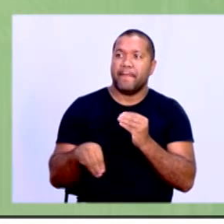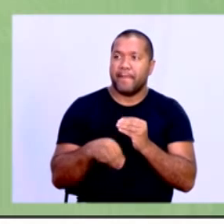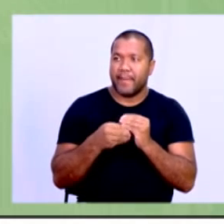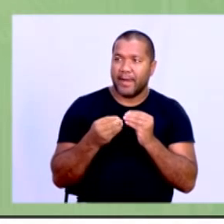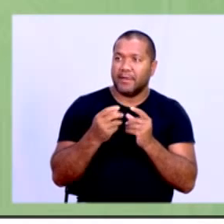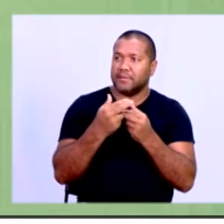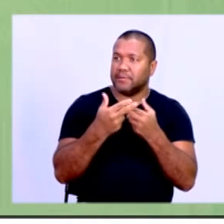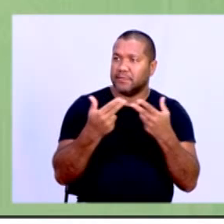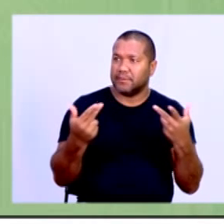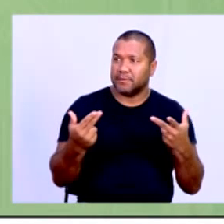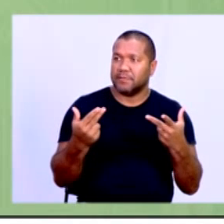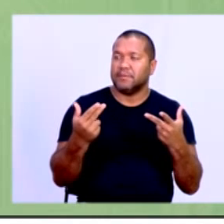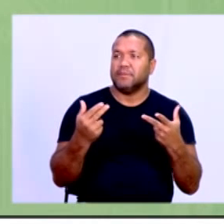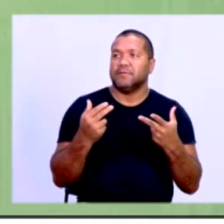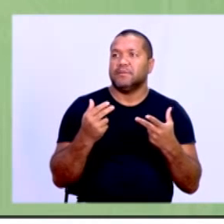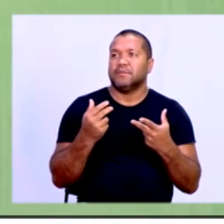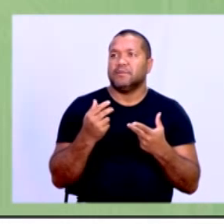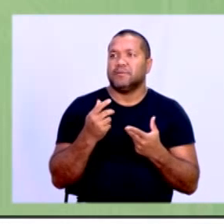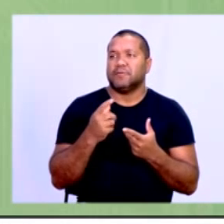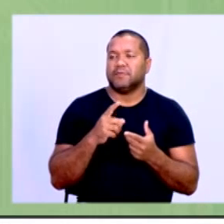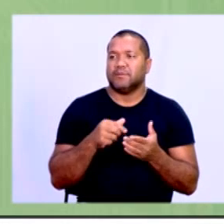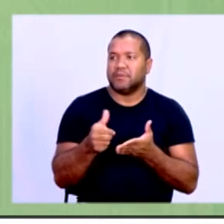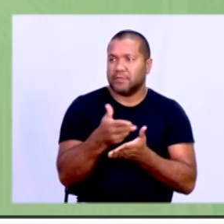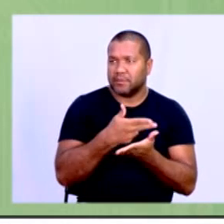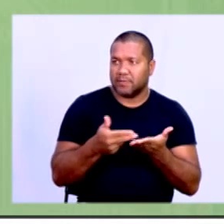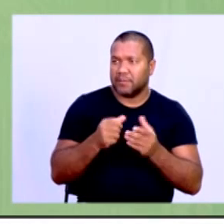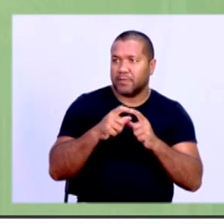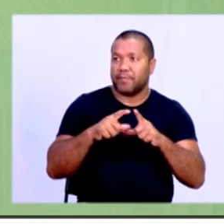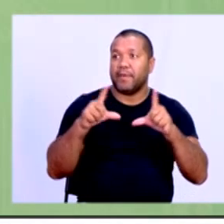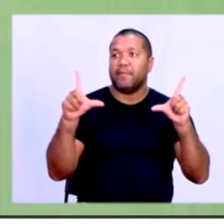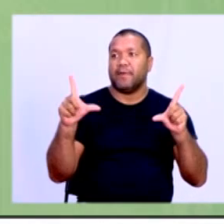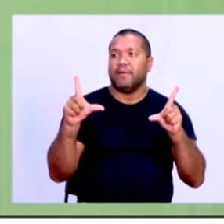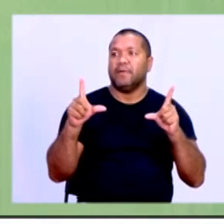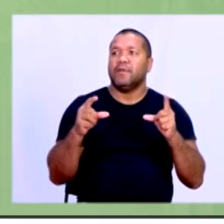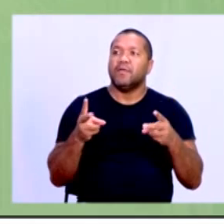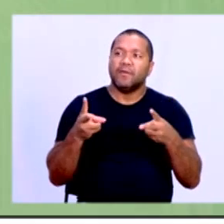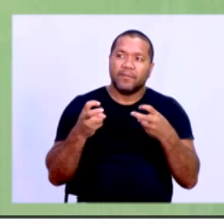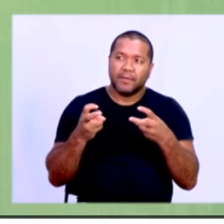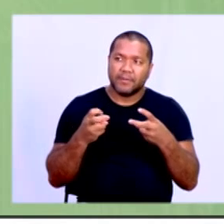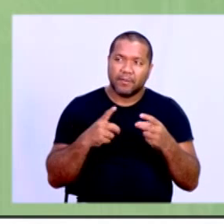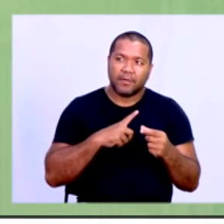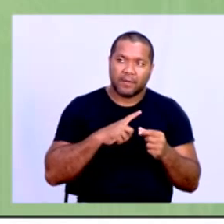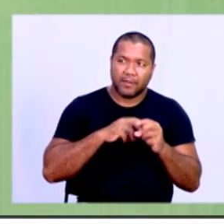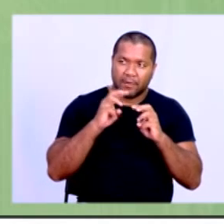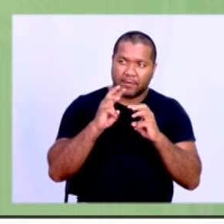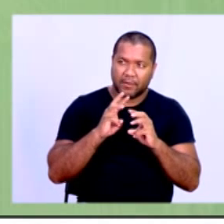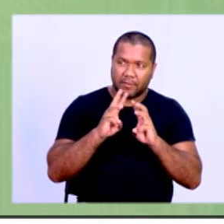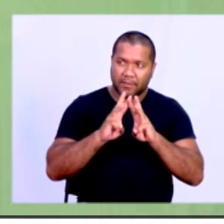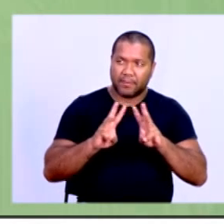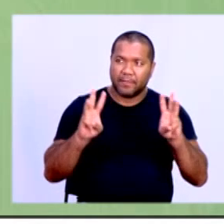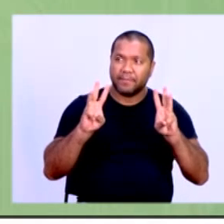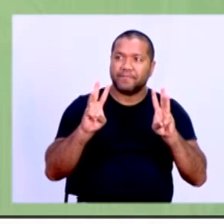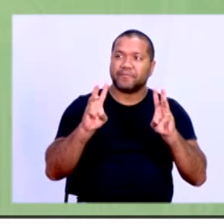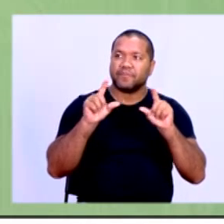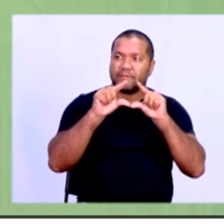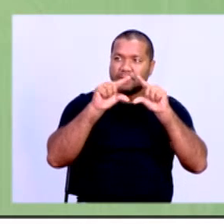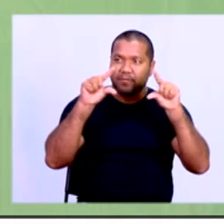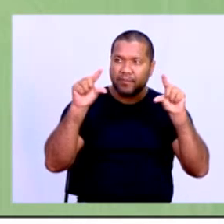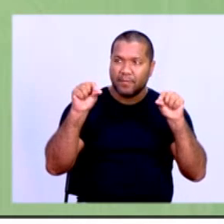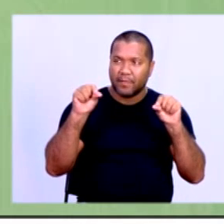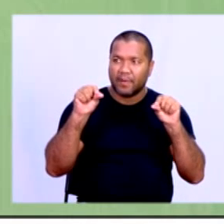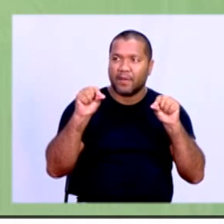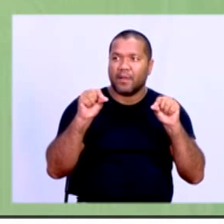designer, né, nessa página, ela iria ser bem maior, né? Então, notem que aí eu tenho essa página, que essa página aqui